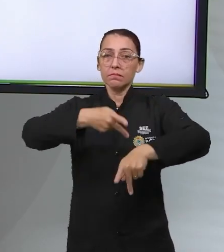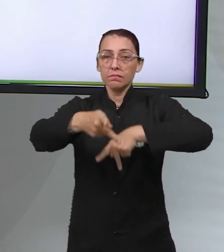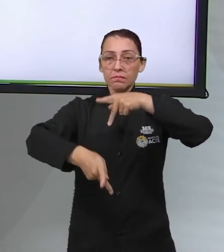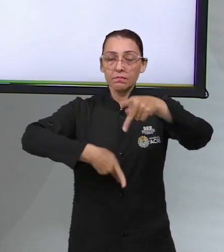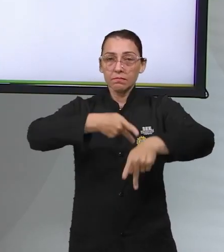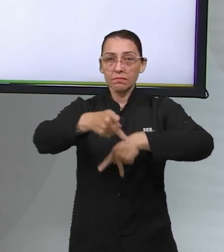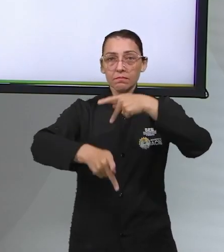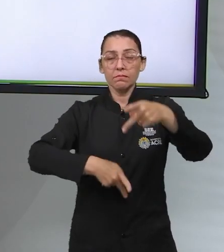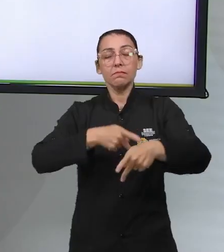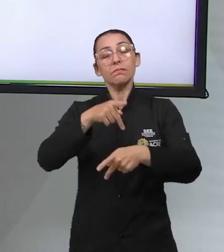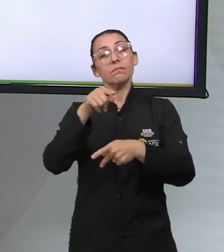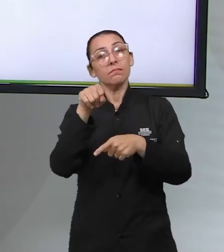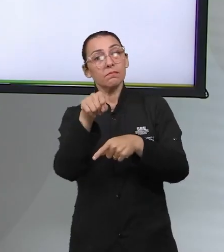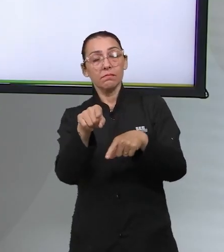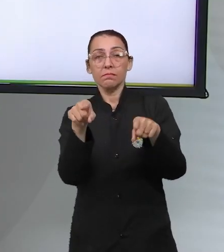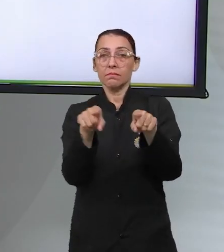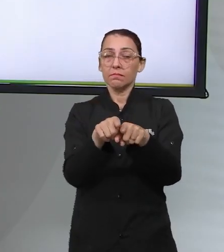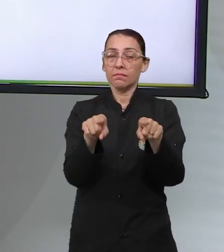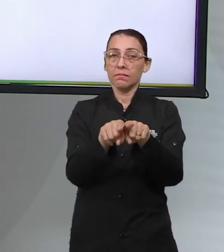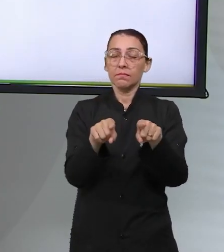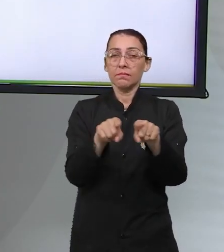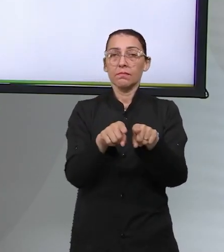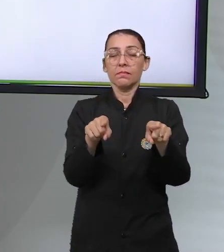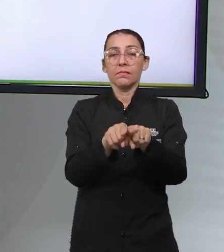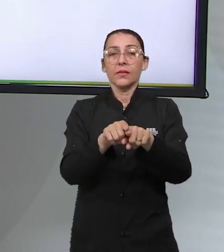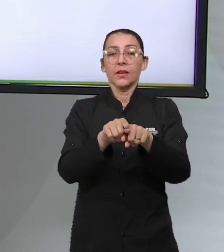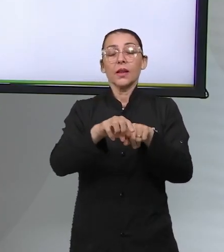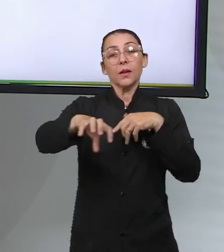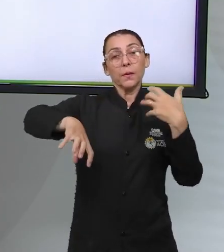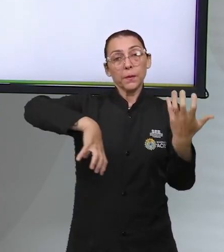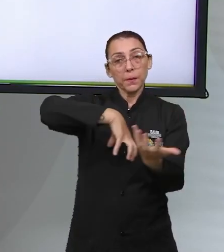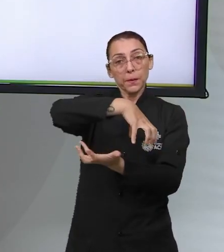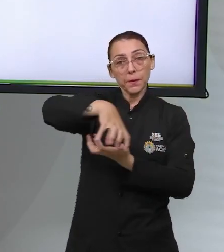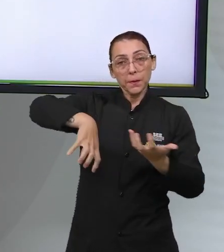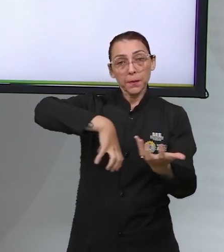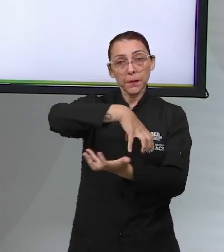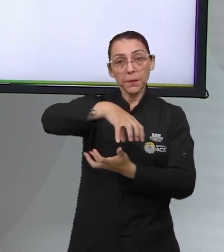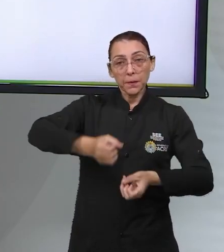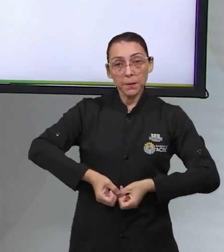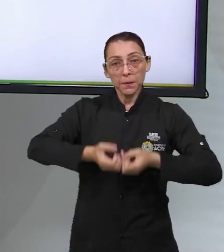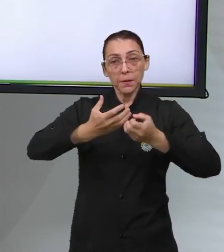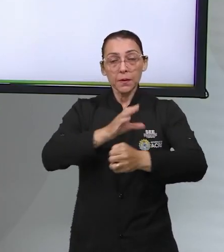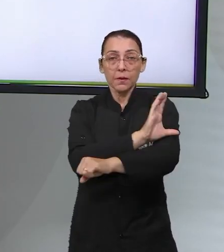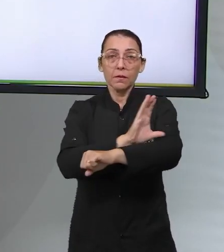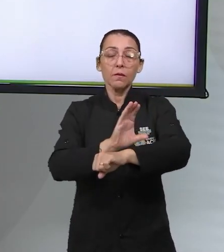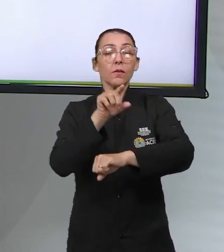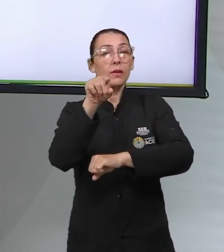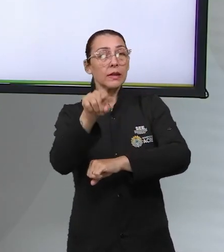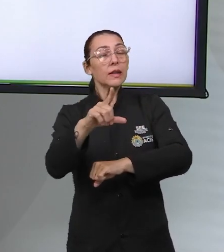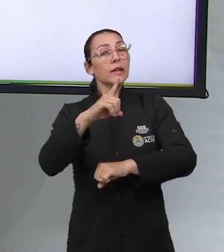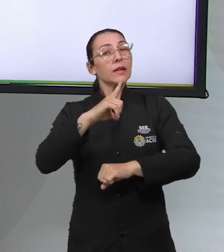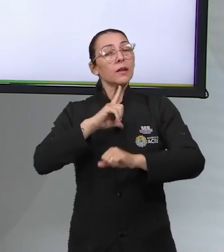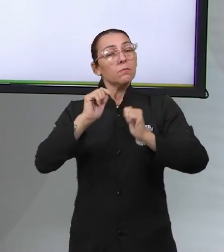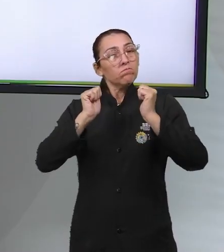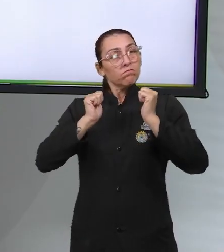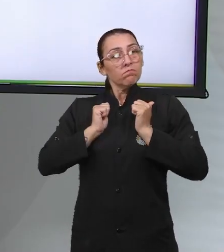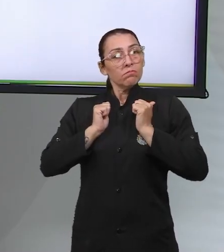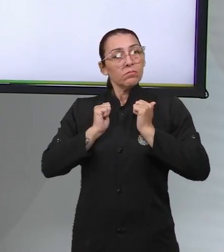povo, ou seja, através das manifestações culturais, você está tendo uma